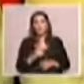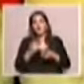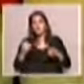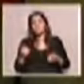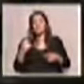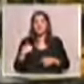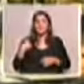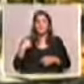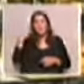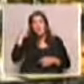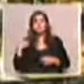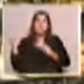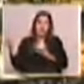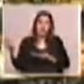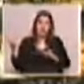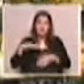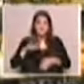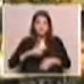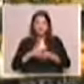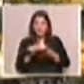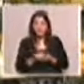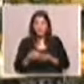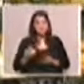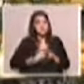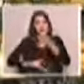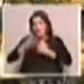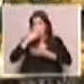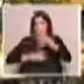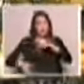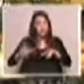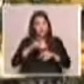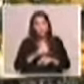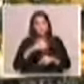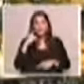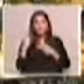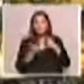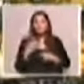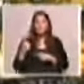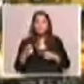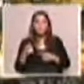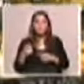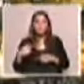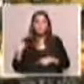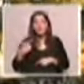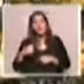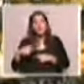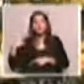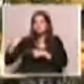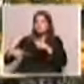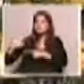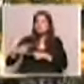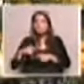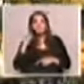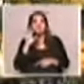monte, mas de facto queijo eu tive que aprender tudo novo e fui à procura das origens de fazer um produto de excelência, com uma